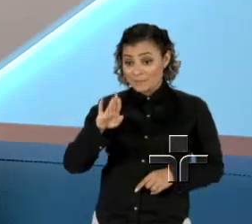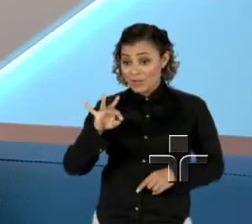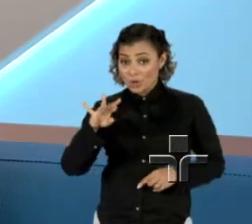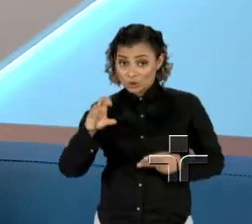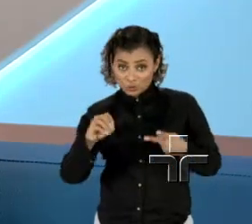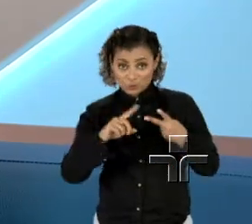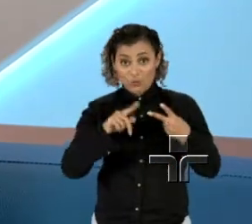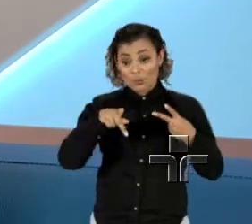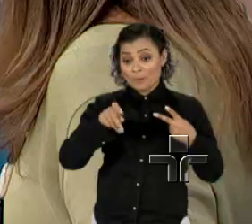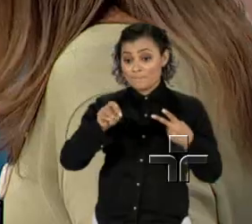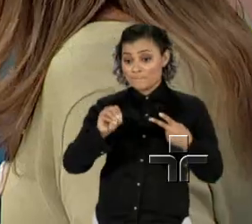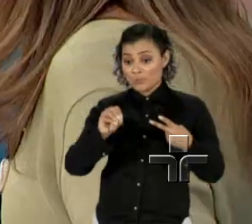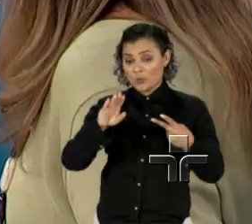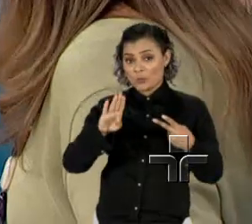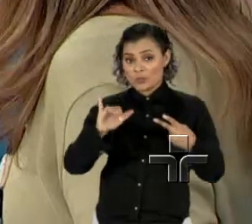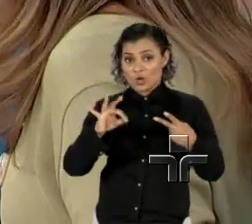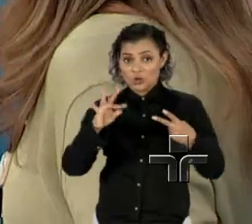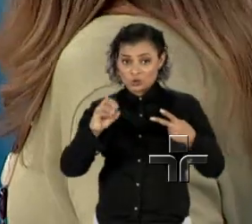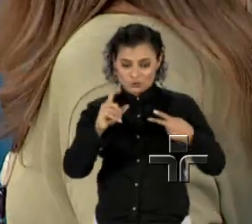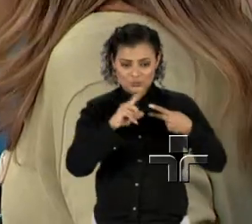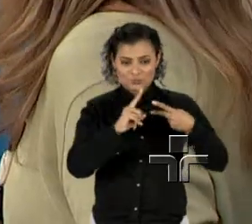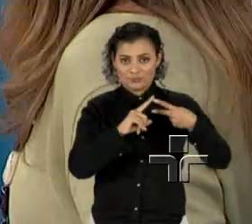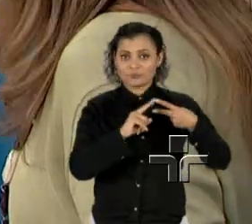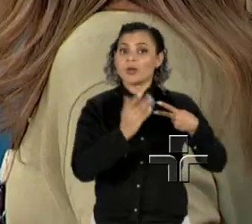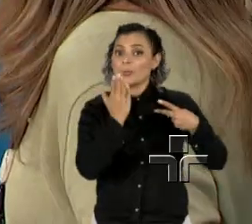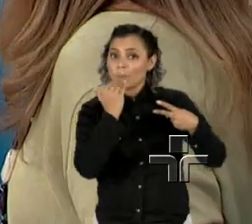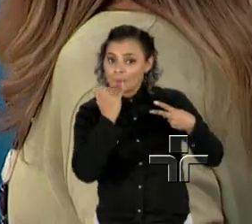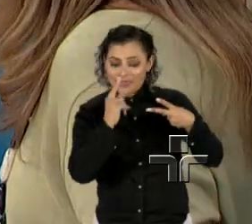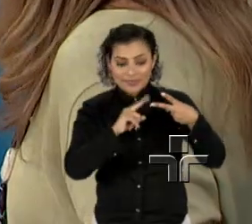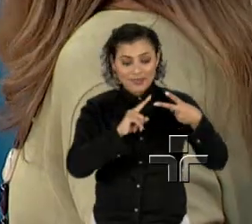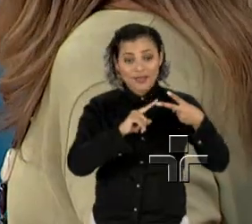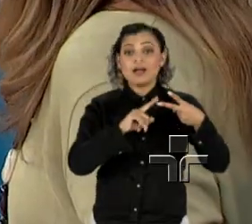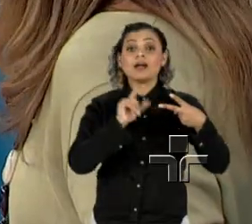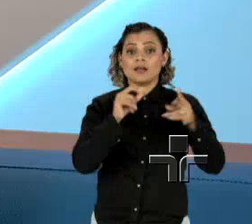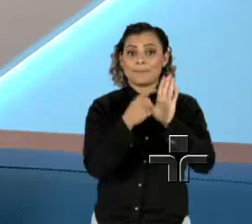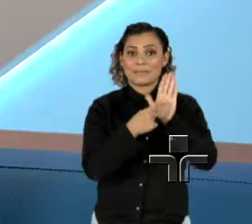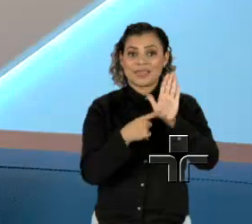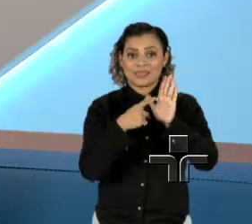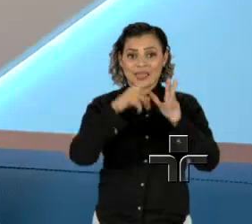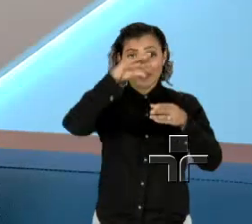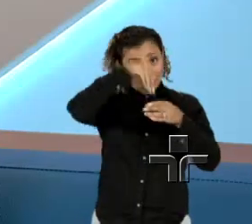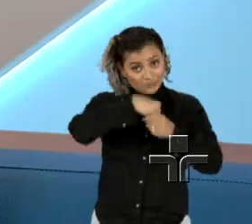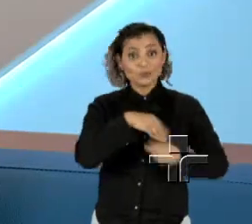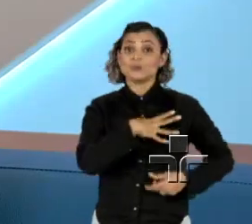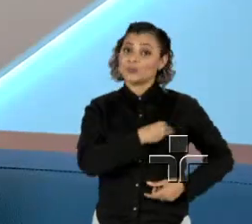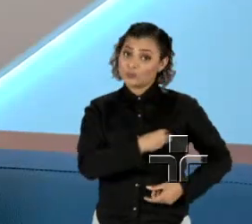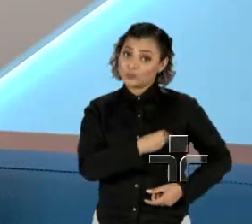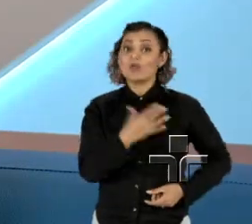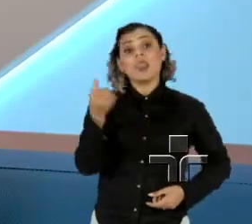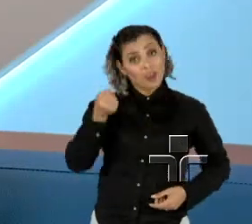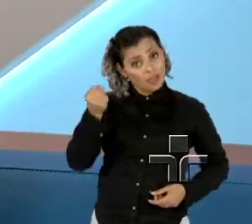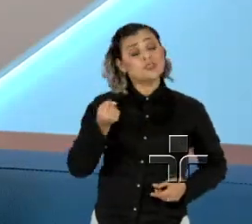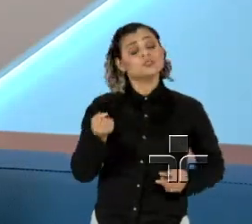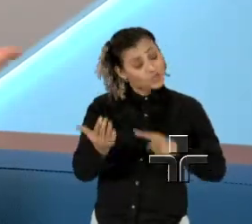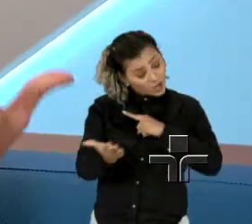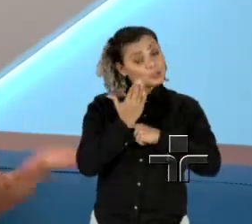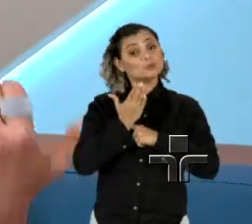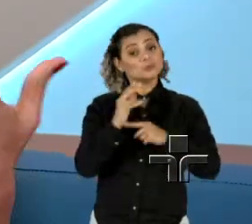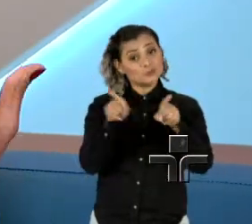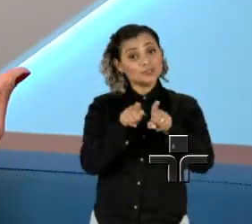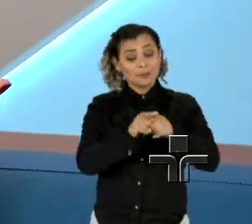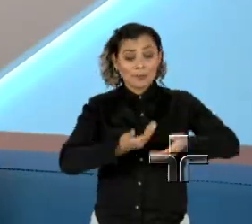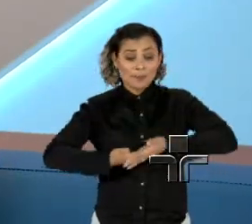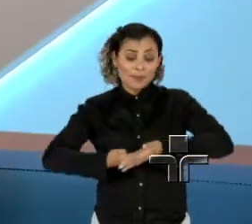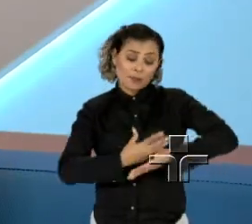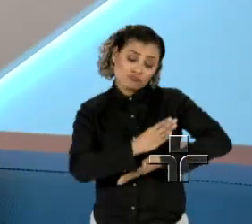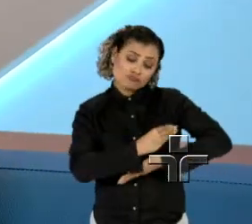junto com o probiótico, também fazem parte desse alimento. Olha, que interessante. E contribui com a imunidade também. Então, os anticorpos